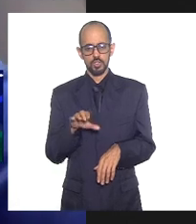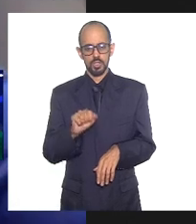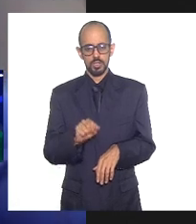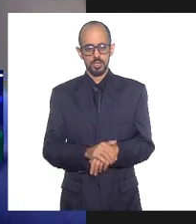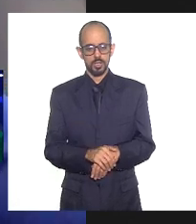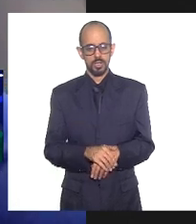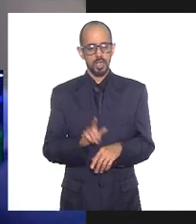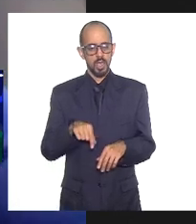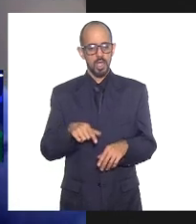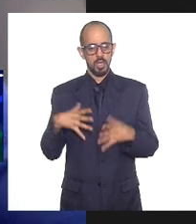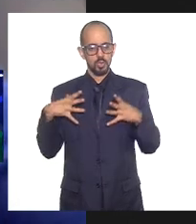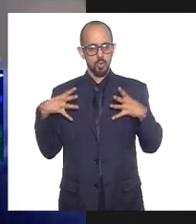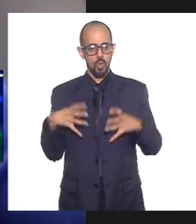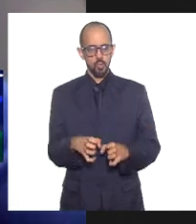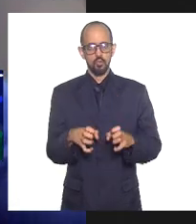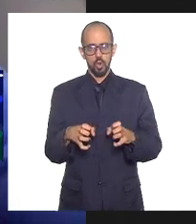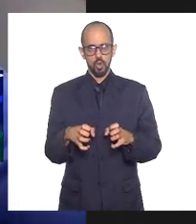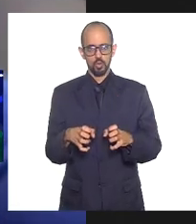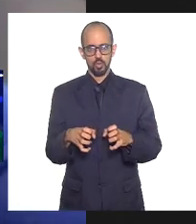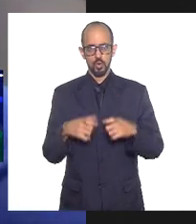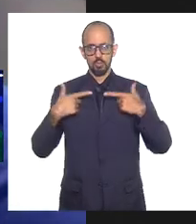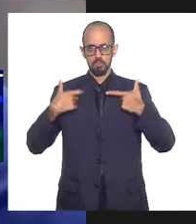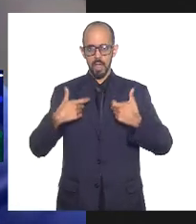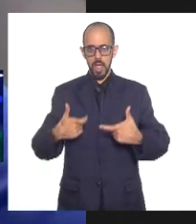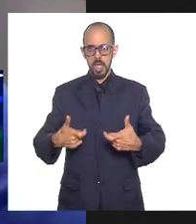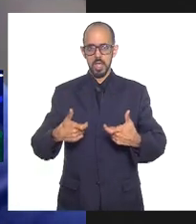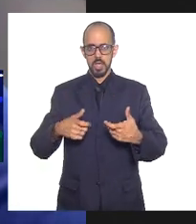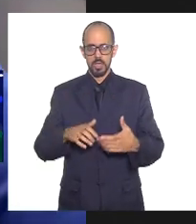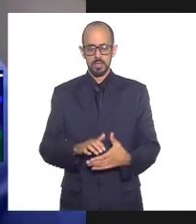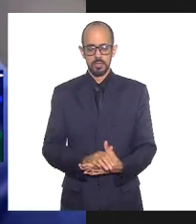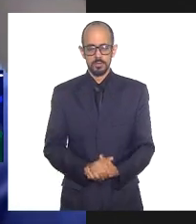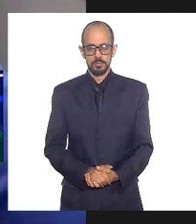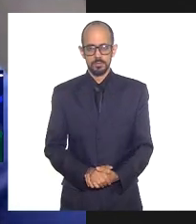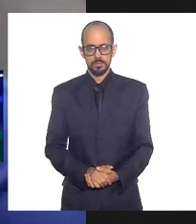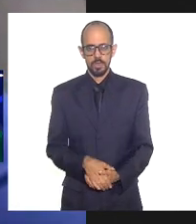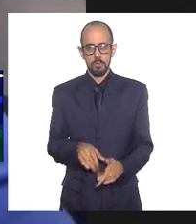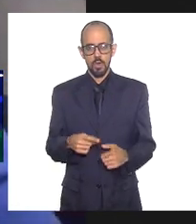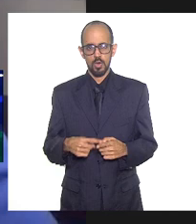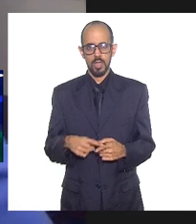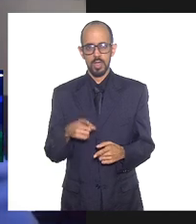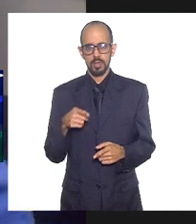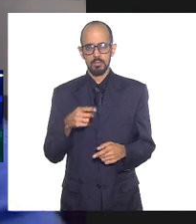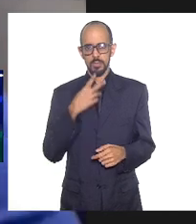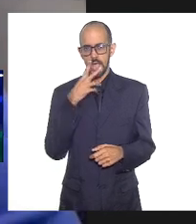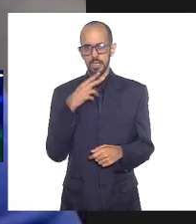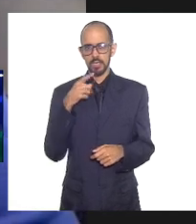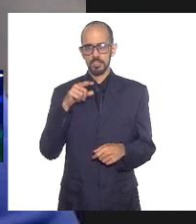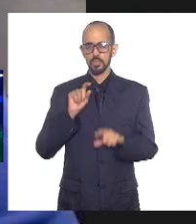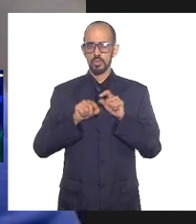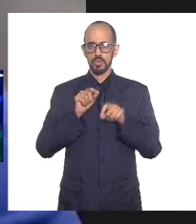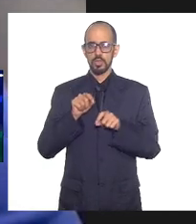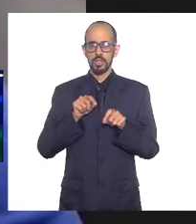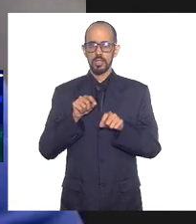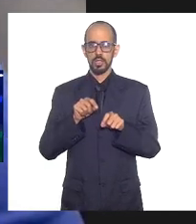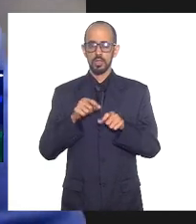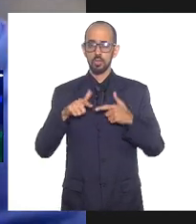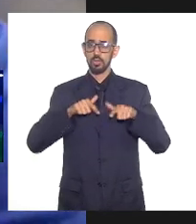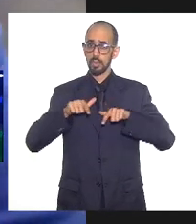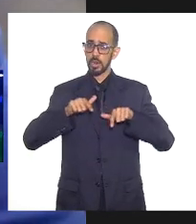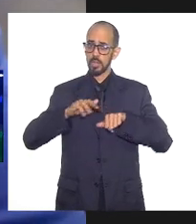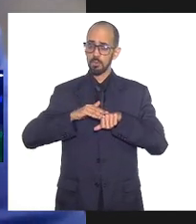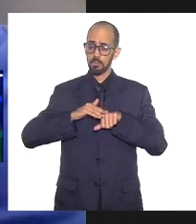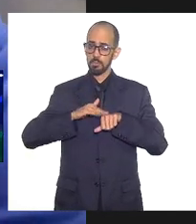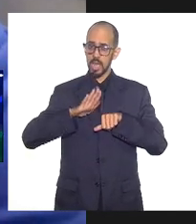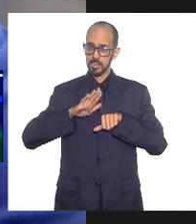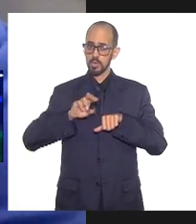do confronto. A lógica é da guerra. Porque assim parece que estão trabalhando mais, ou